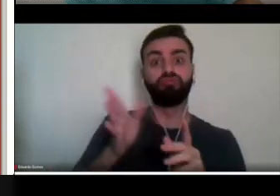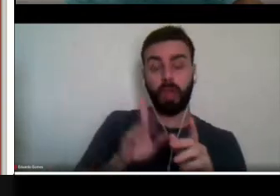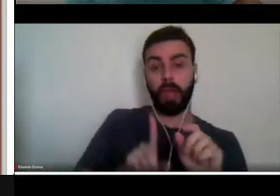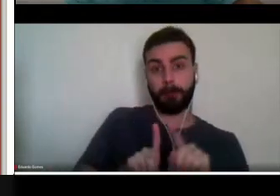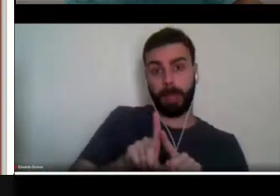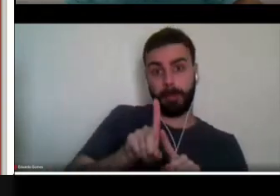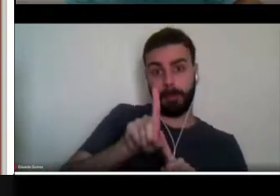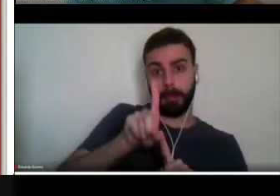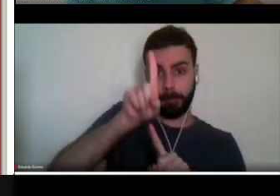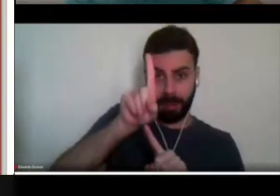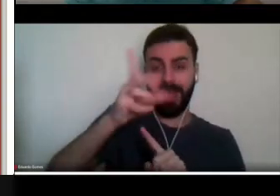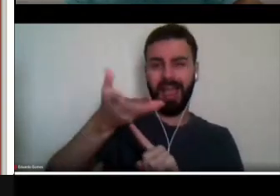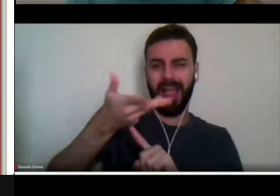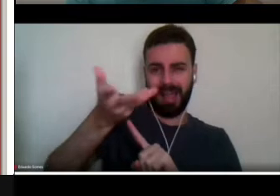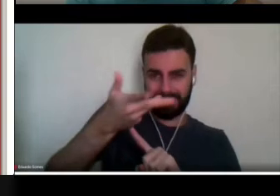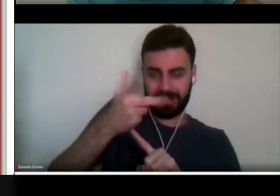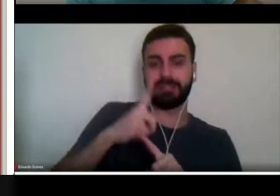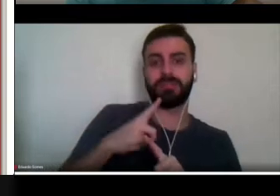VA2,